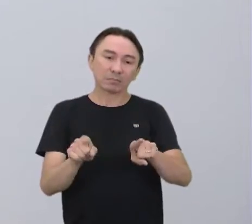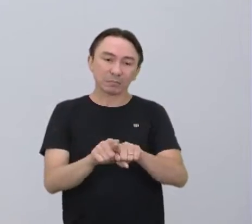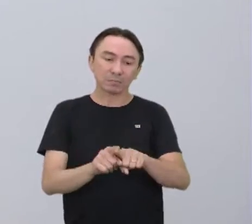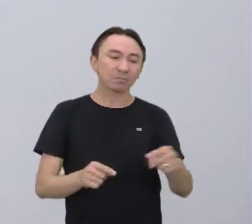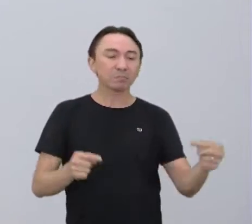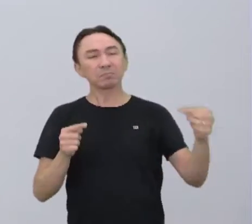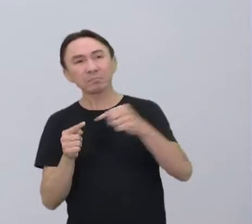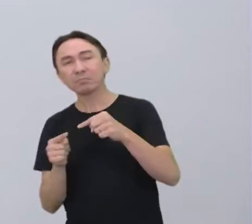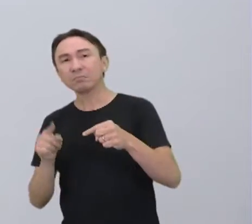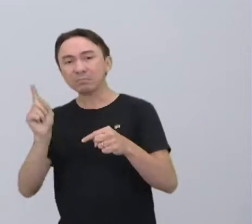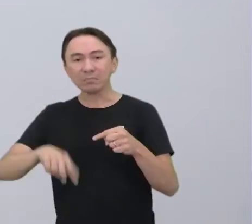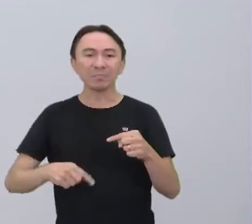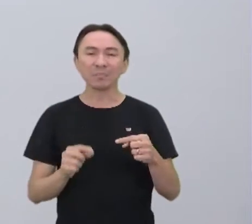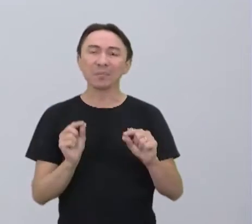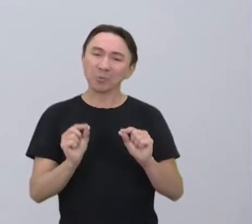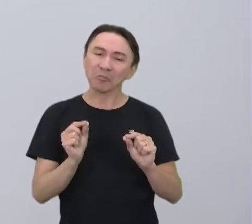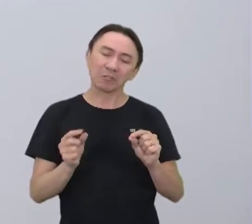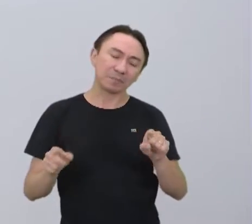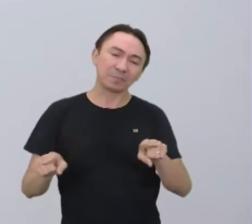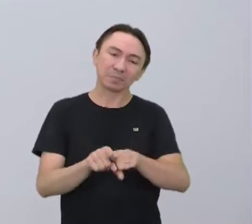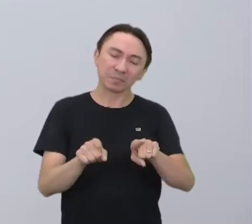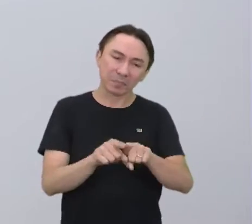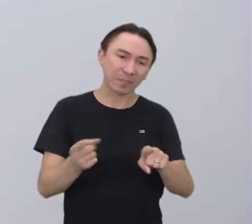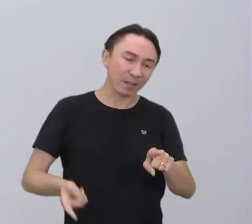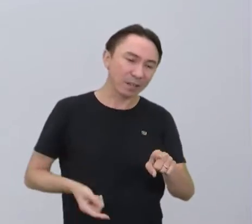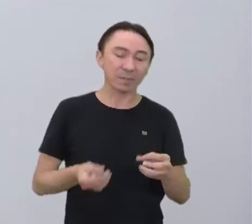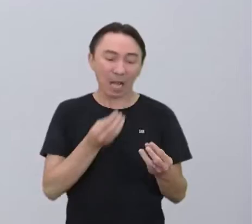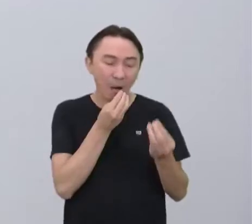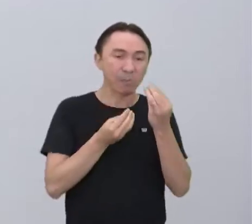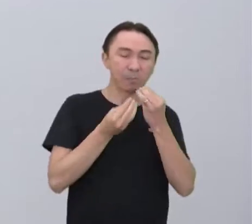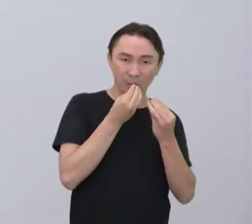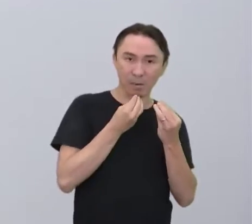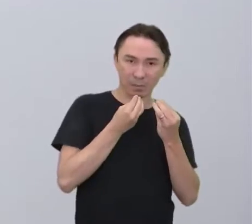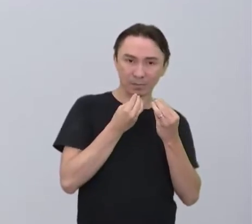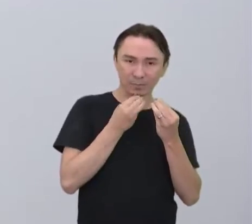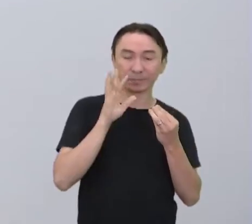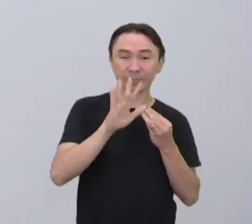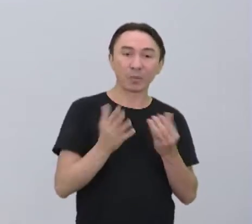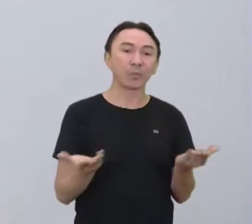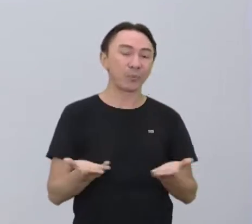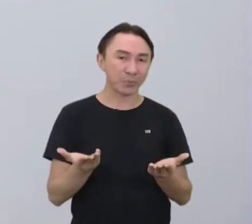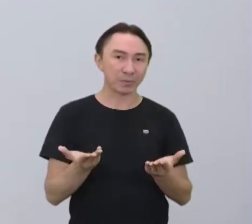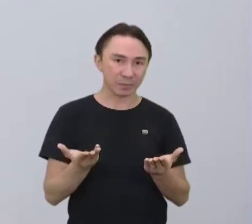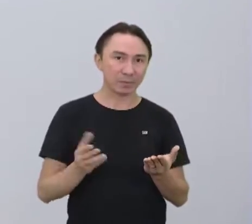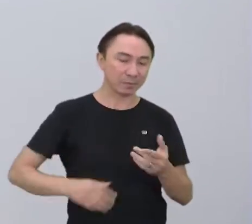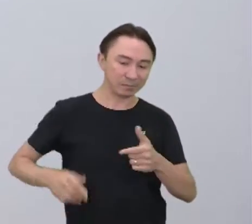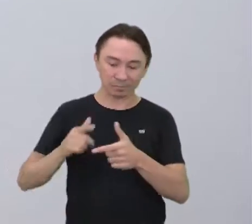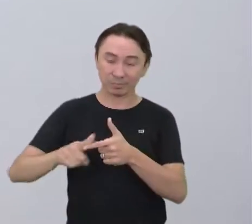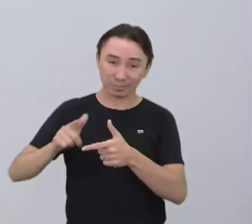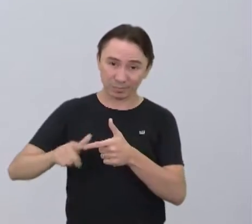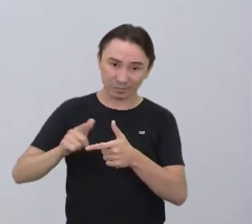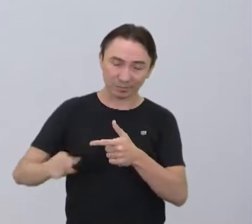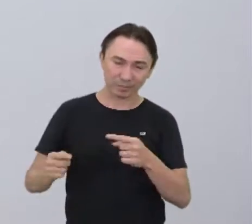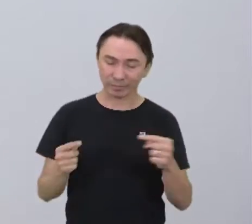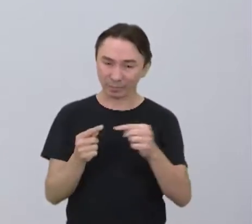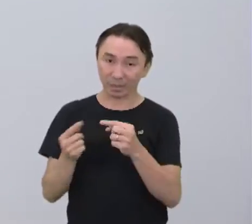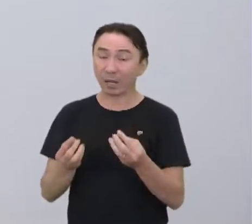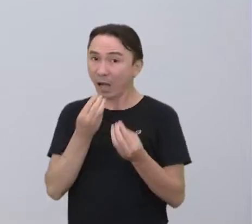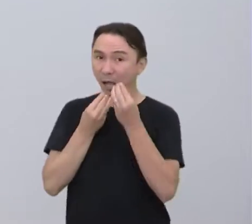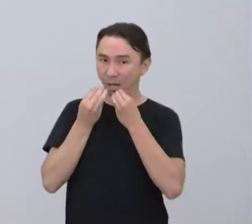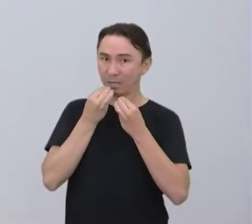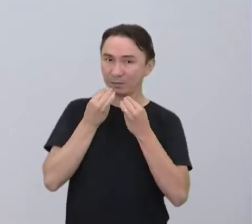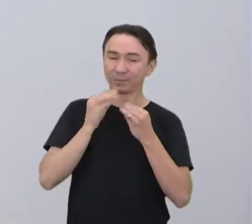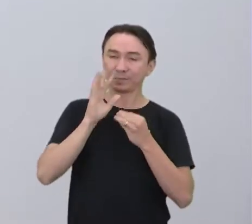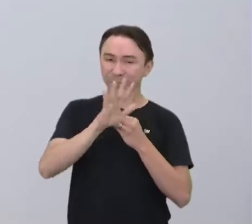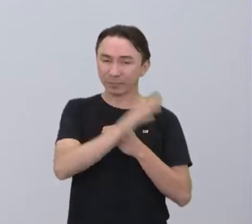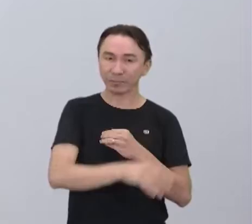alimentação. Mas agora a gente realmente vai ver problemas relacionados à alimentação. Vou até dar um spoiler da próxima